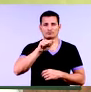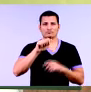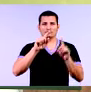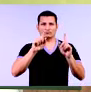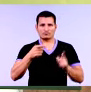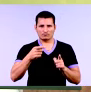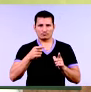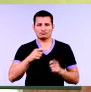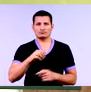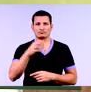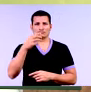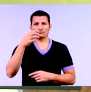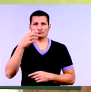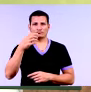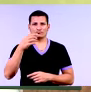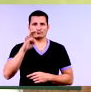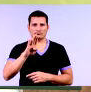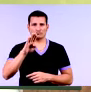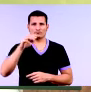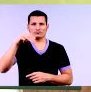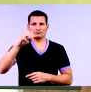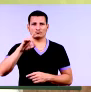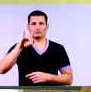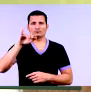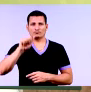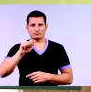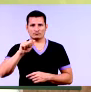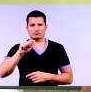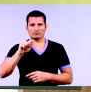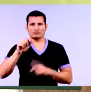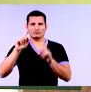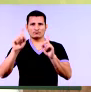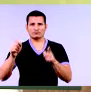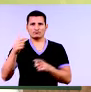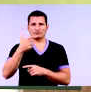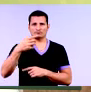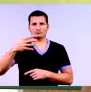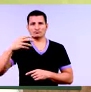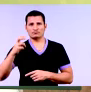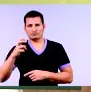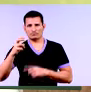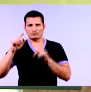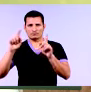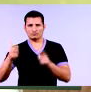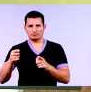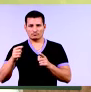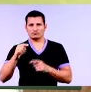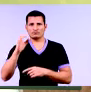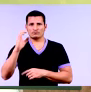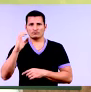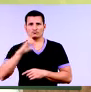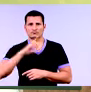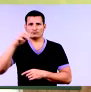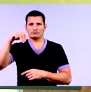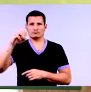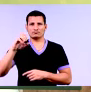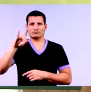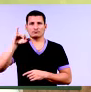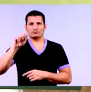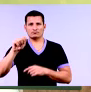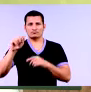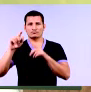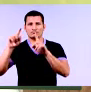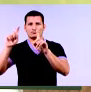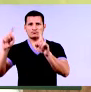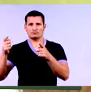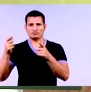tem média, abre parênteses, 2, 4 e 5, fecha parênteses. Na C a gente tem média, abre